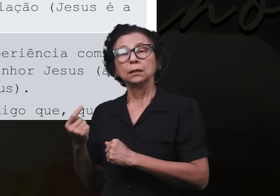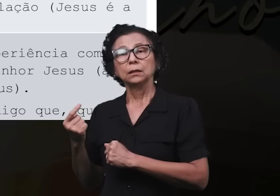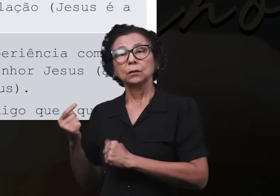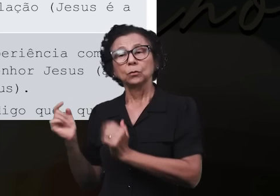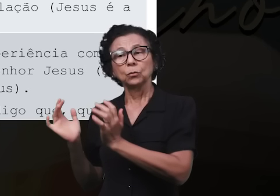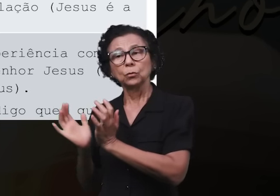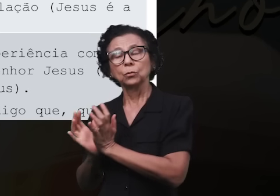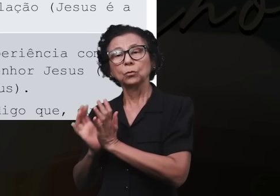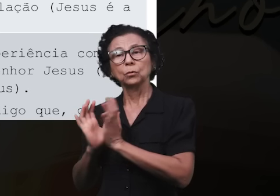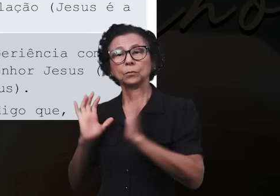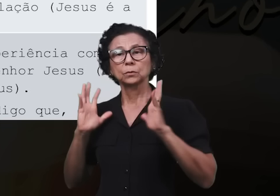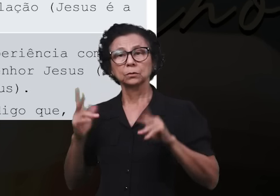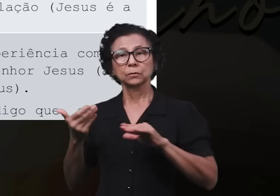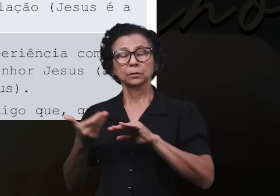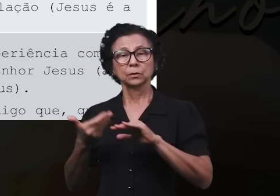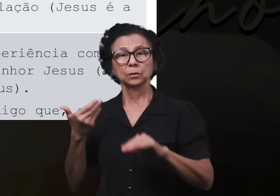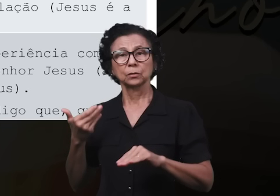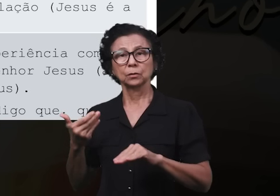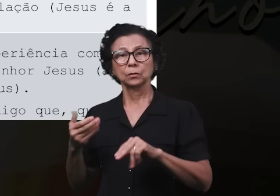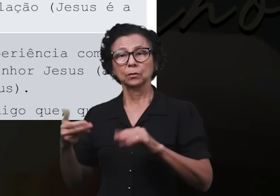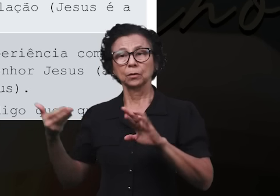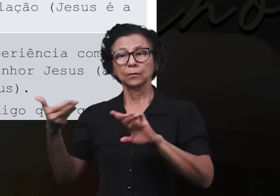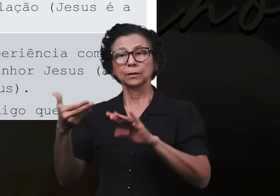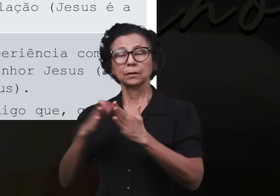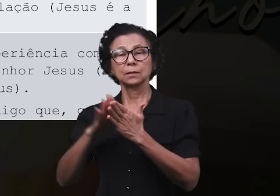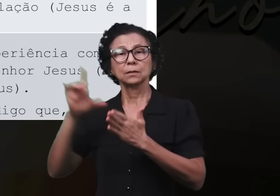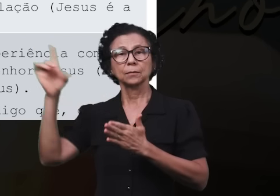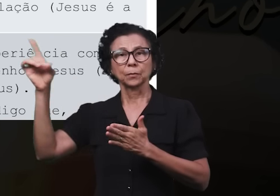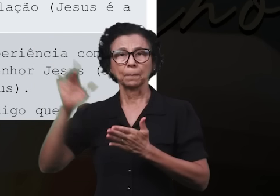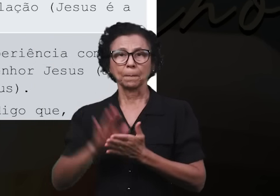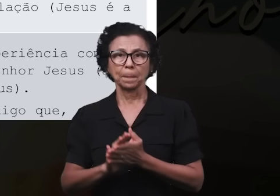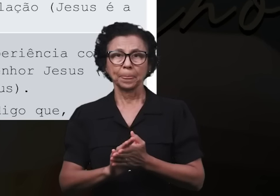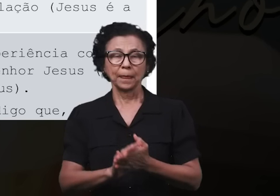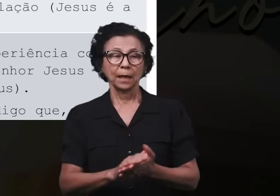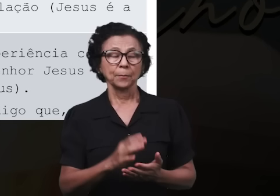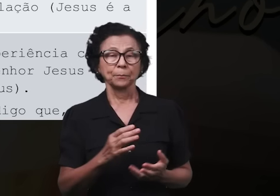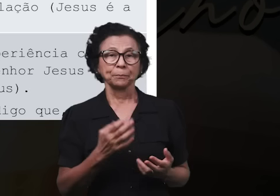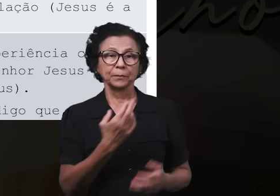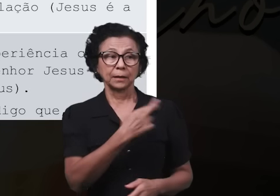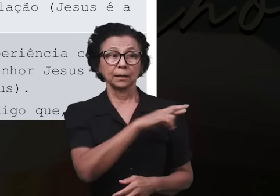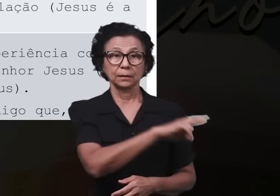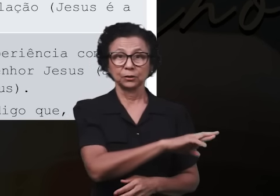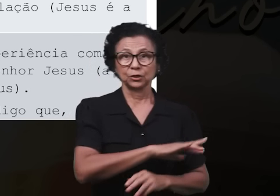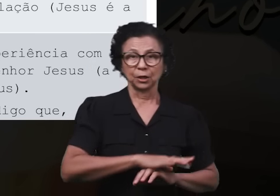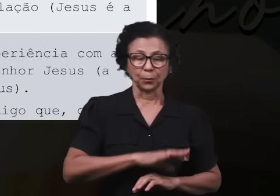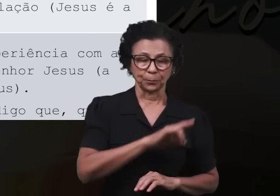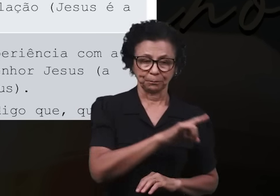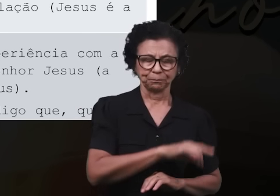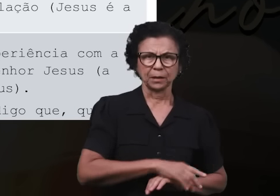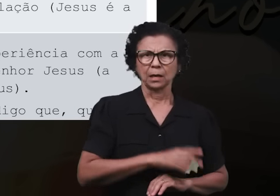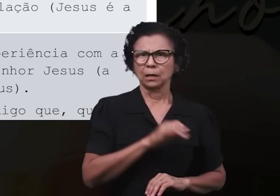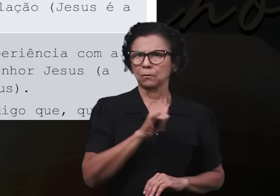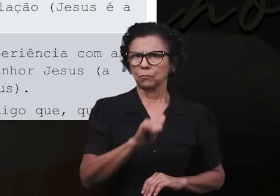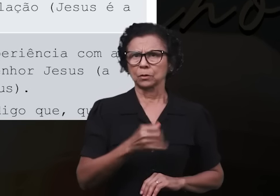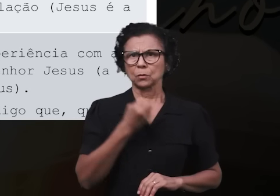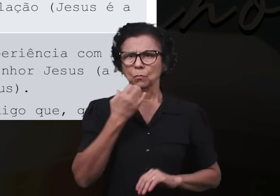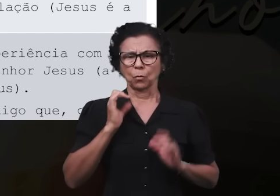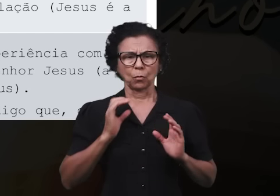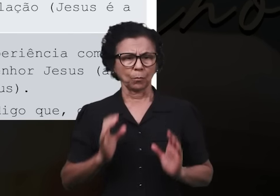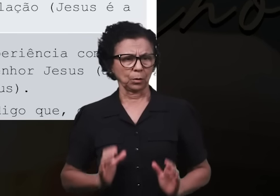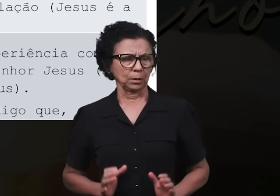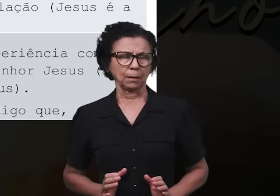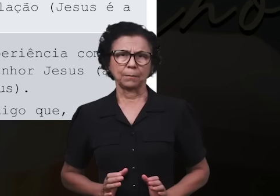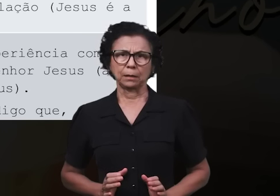primeiro tópico aqui nós podemos ver que, segundo a razão religiosa, se você alcançar um bom comportamento diante de Deus para entrar no céu,